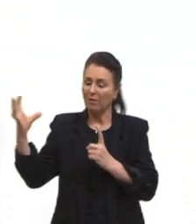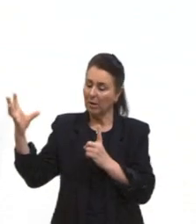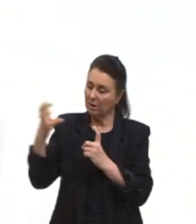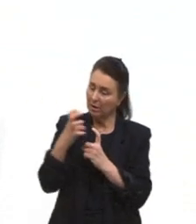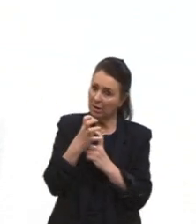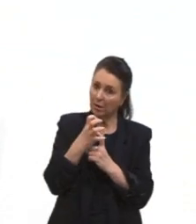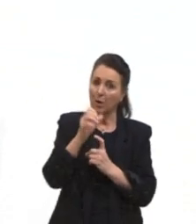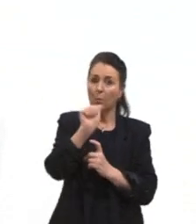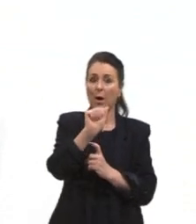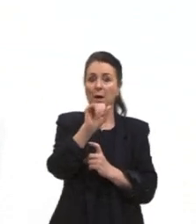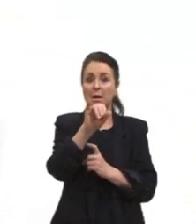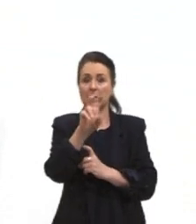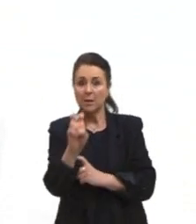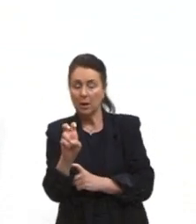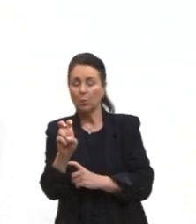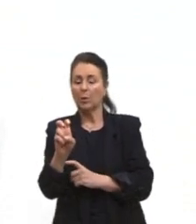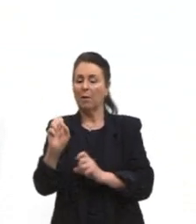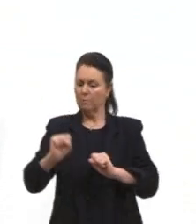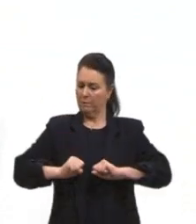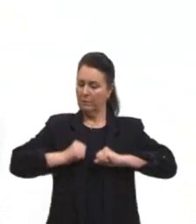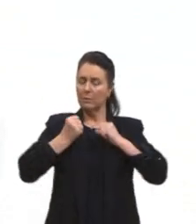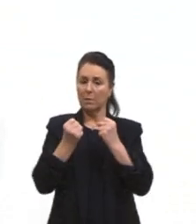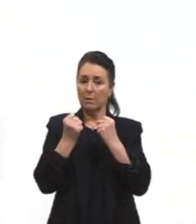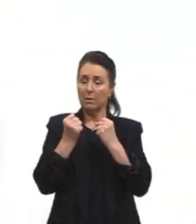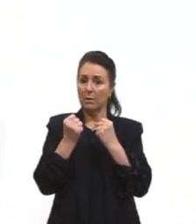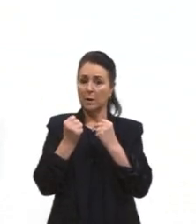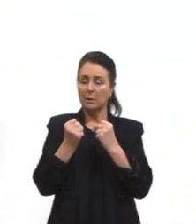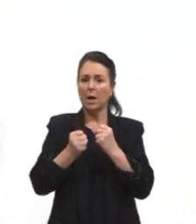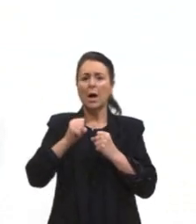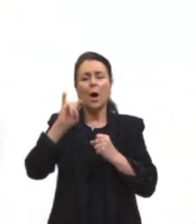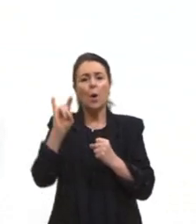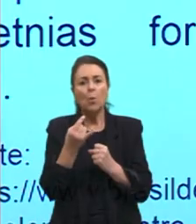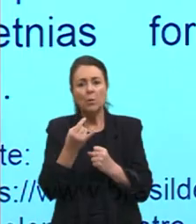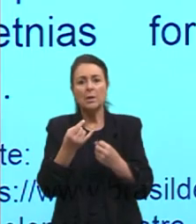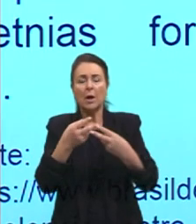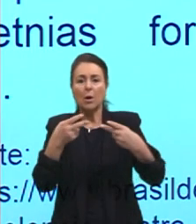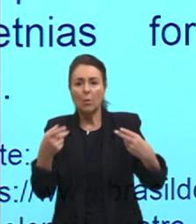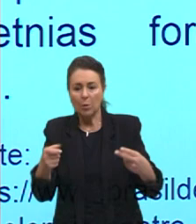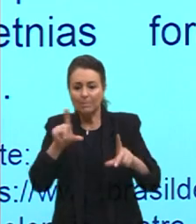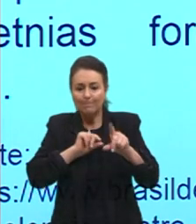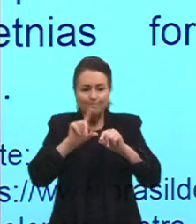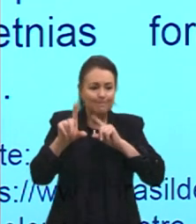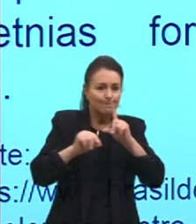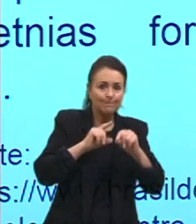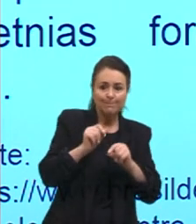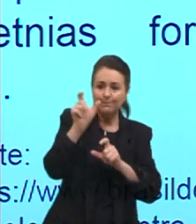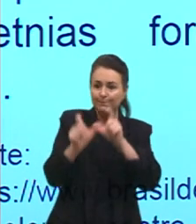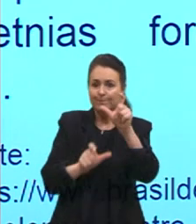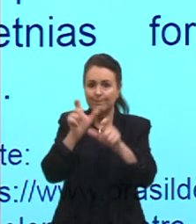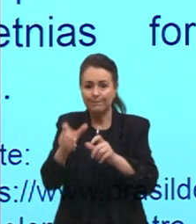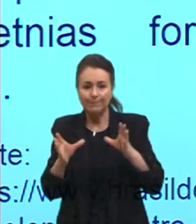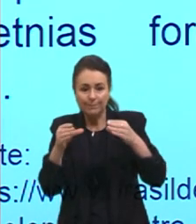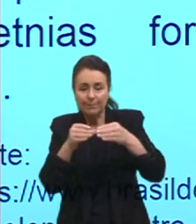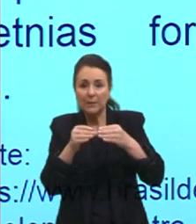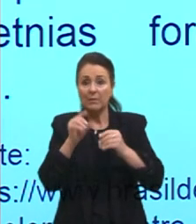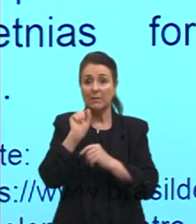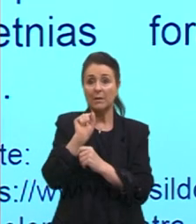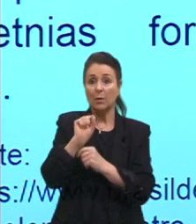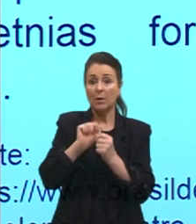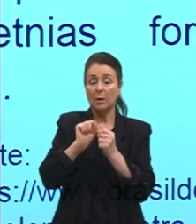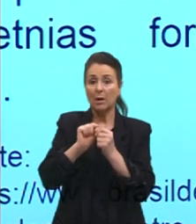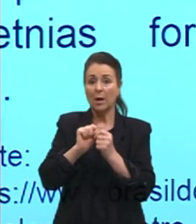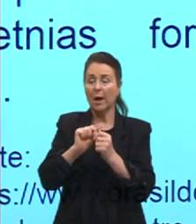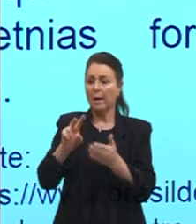o ai-5 então fortalece né Essa a única opção que se via um pouco né Por Algumas pessoas alguns grupos que era de